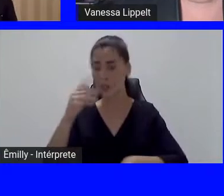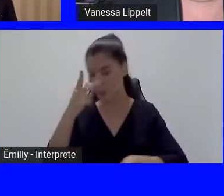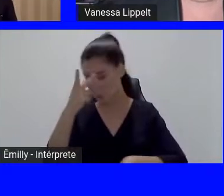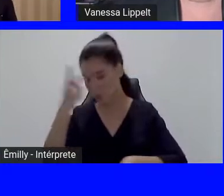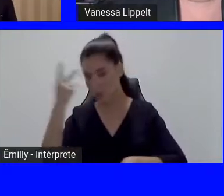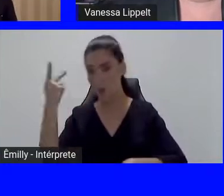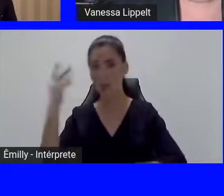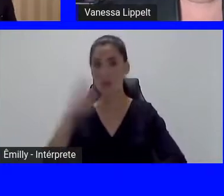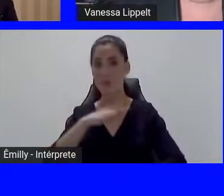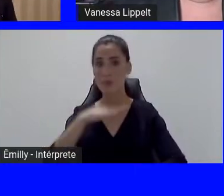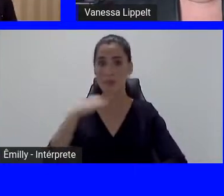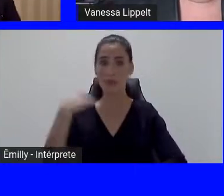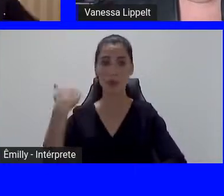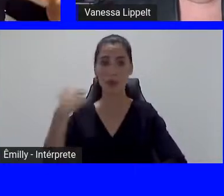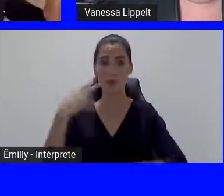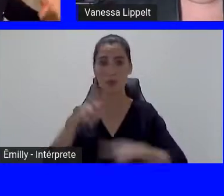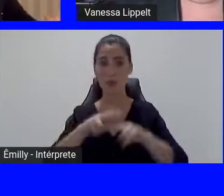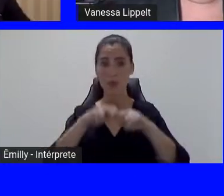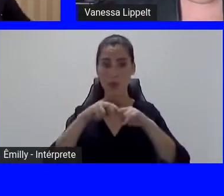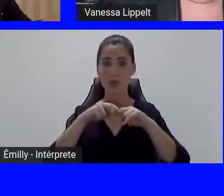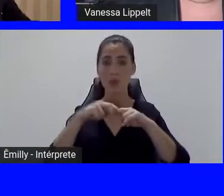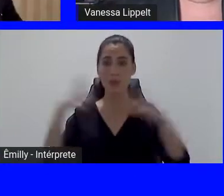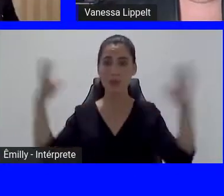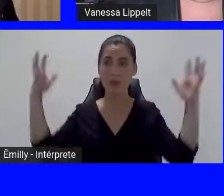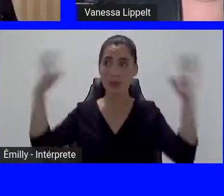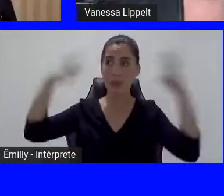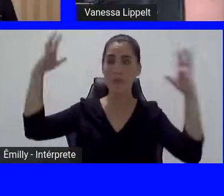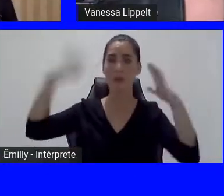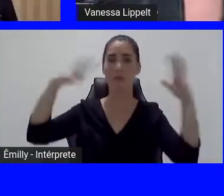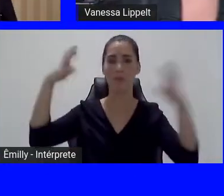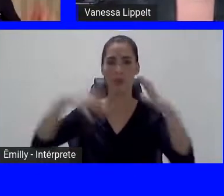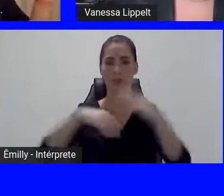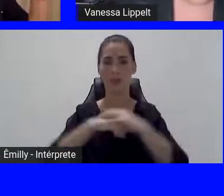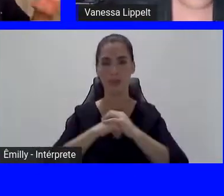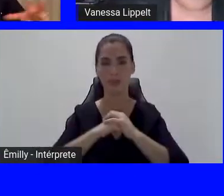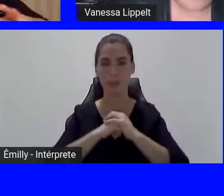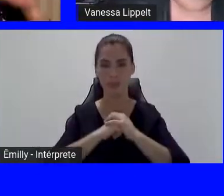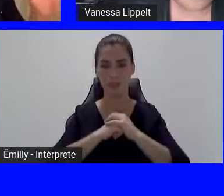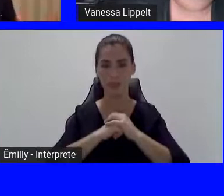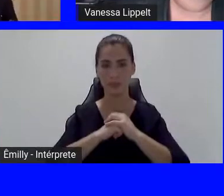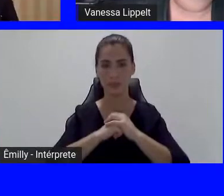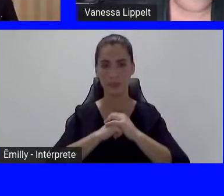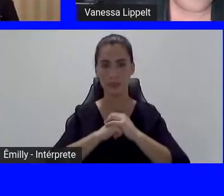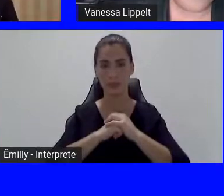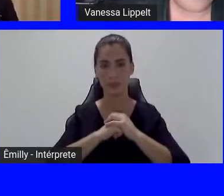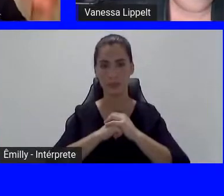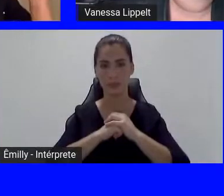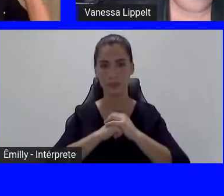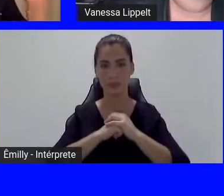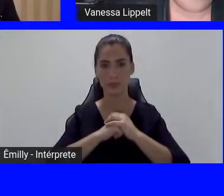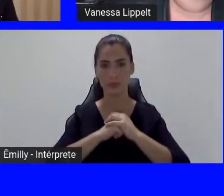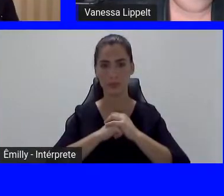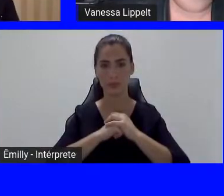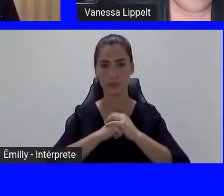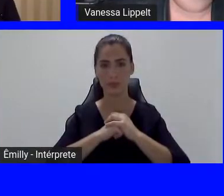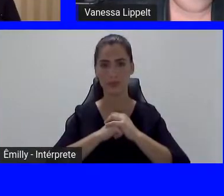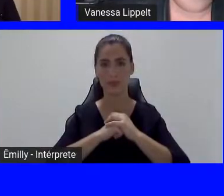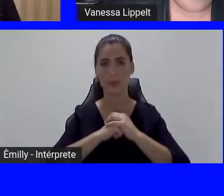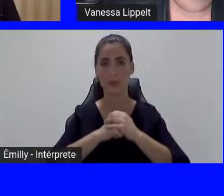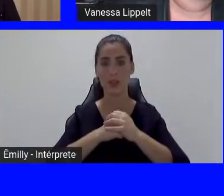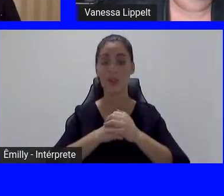em outras regiões agricultáveis, como é o meu estado, o Estado do Sul, causando um impacto na balança comercial, um